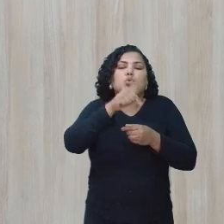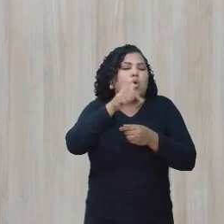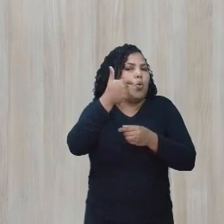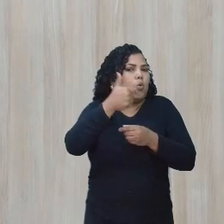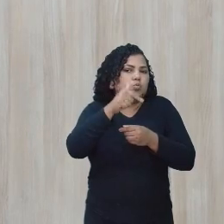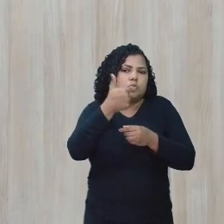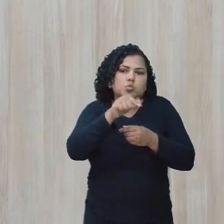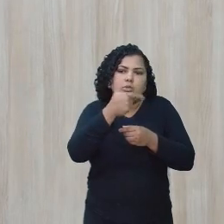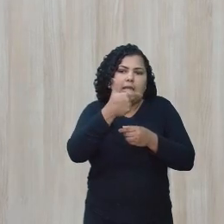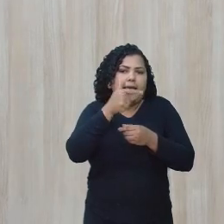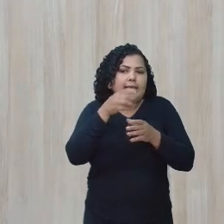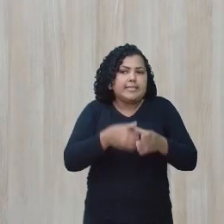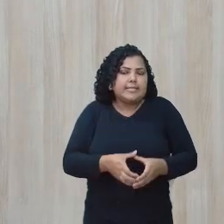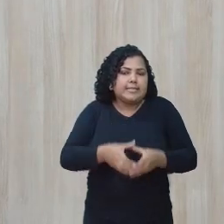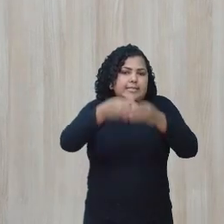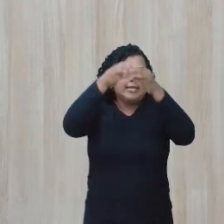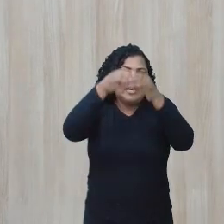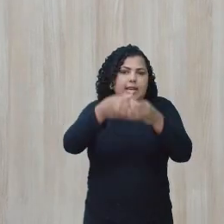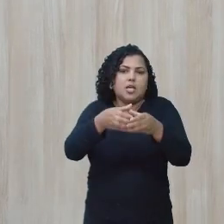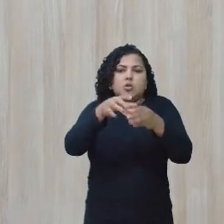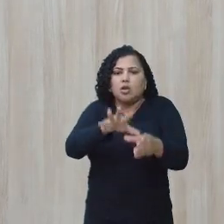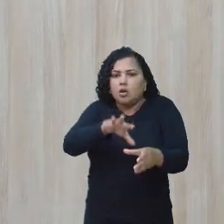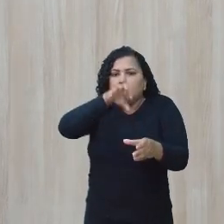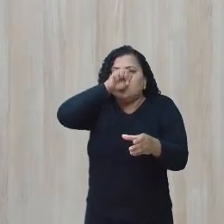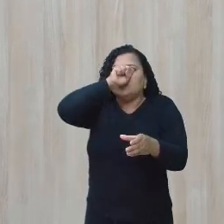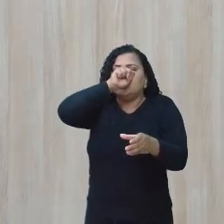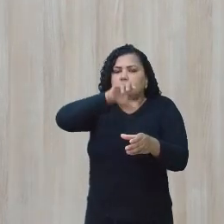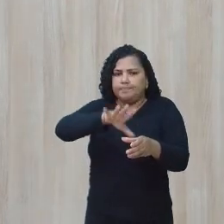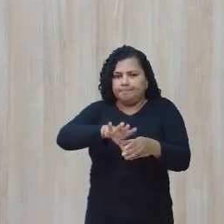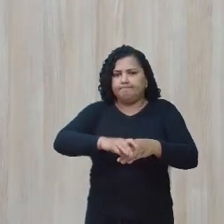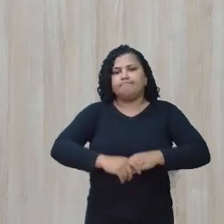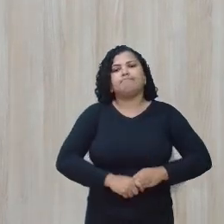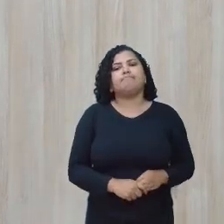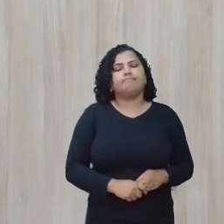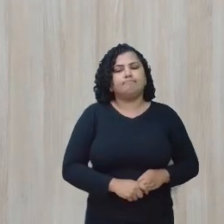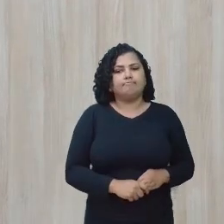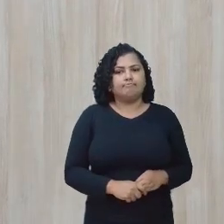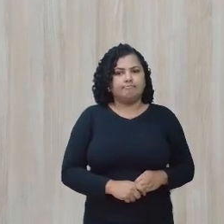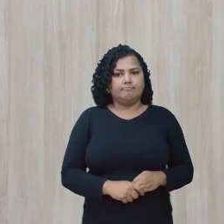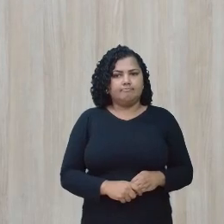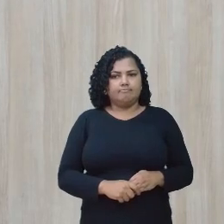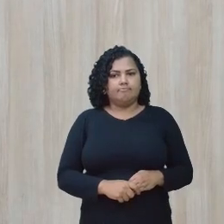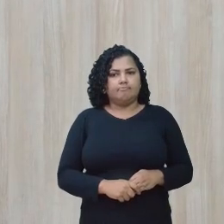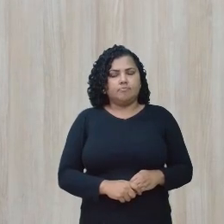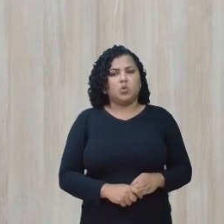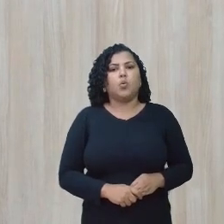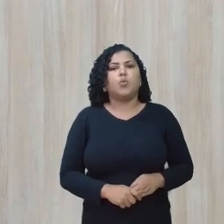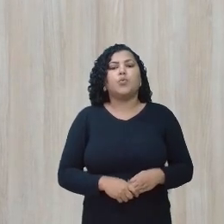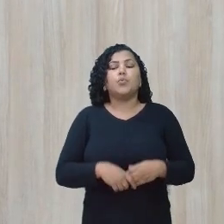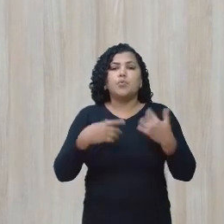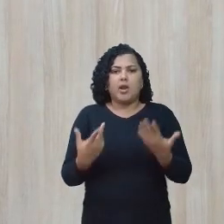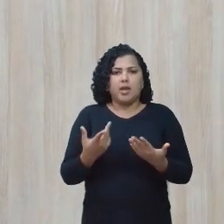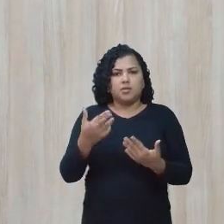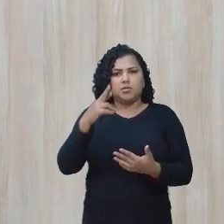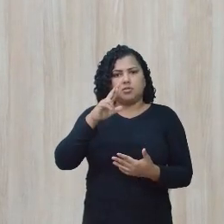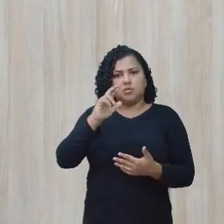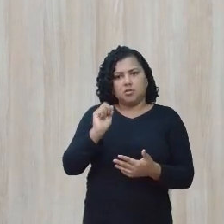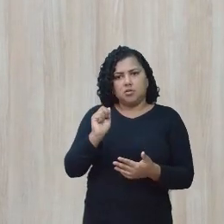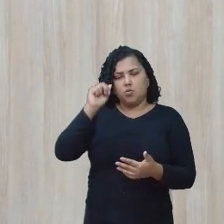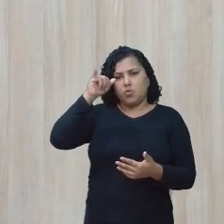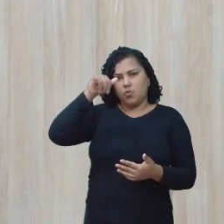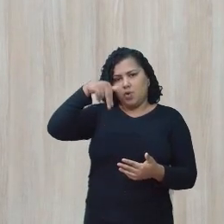há cilindros de ar. Certo? Aqui, ó, temos aqui rain, em